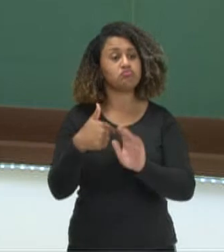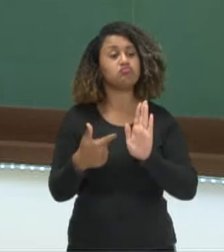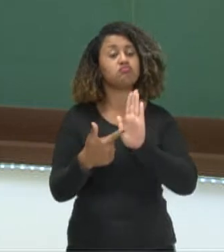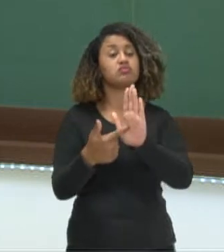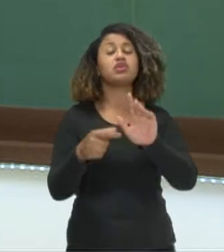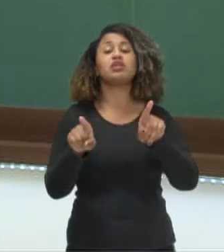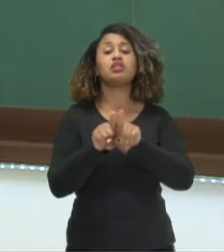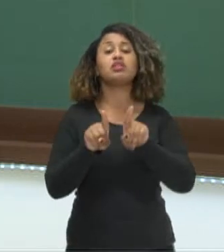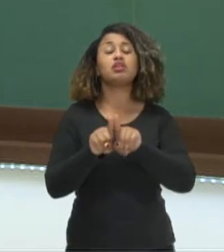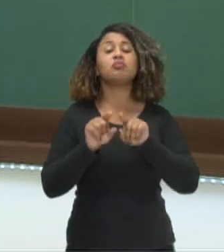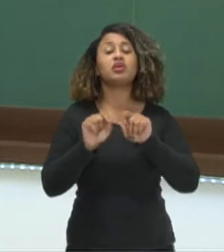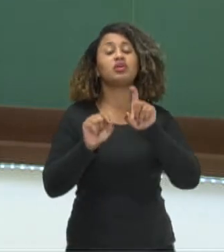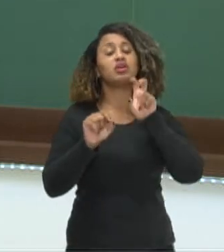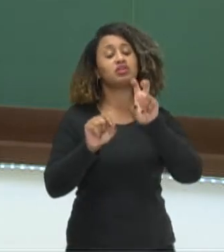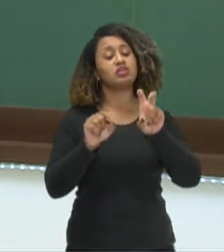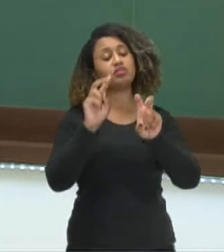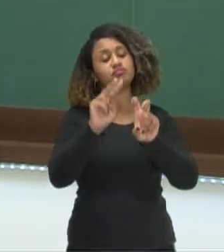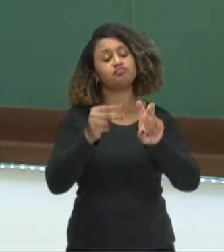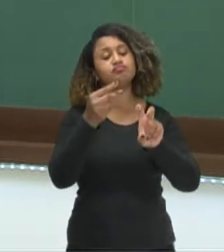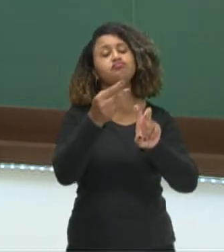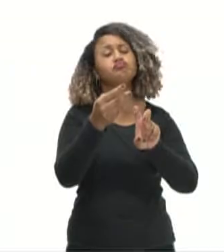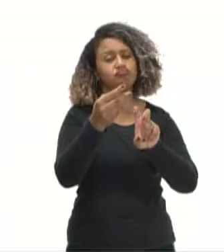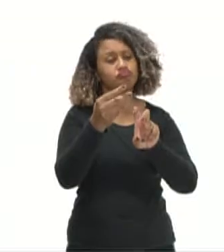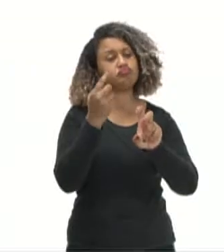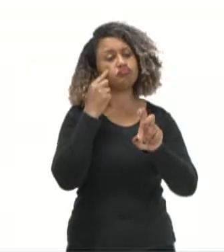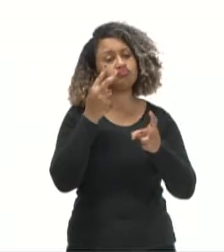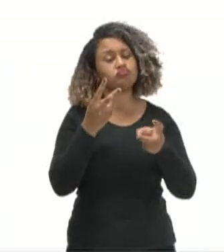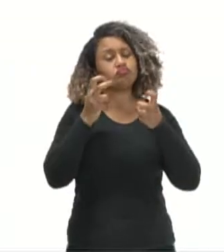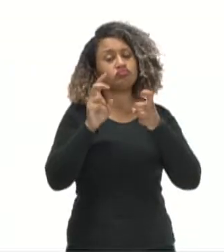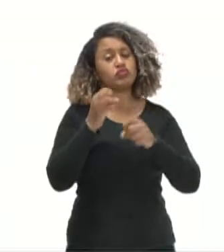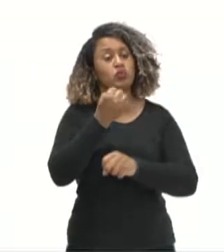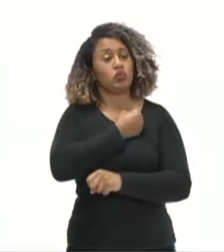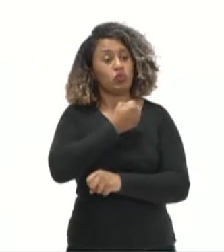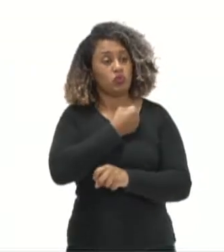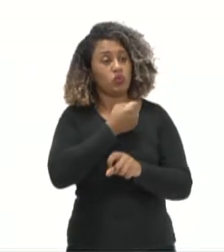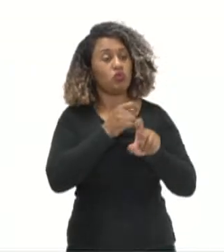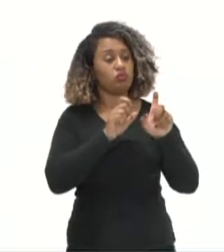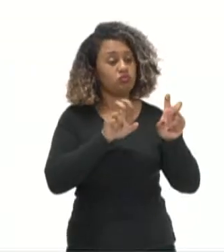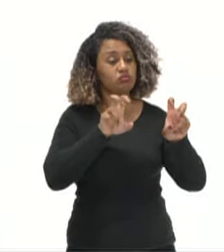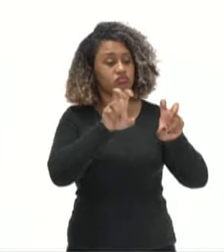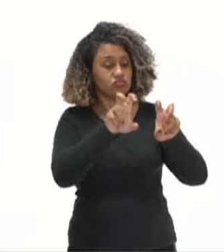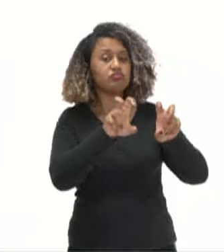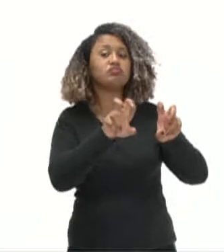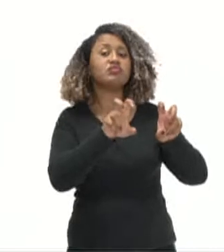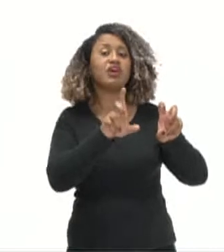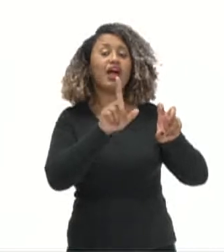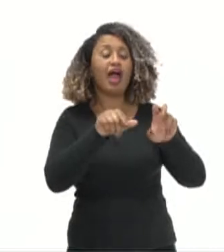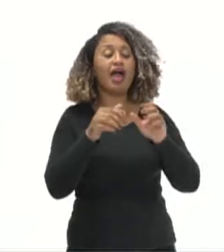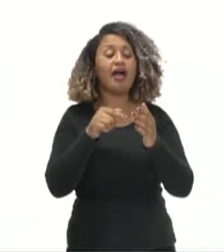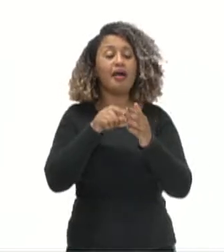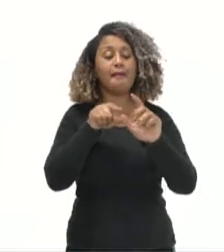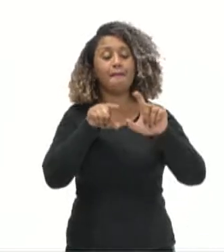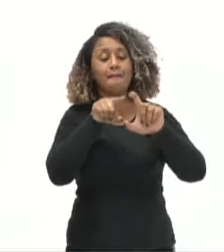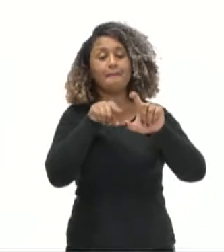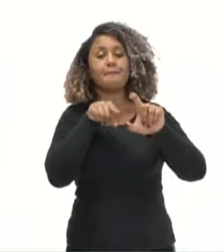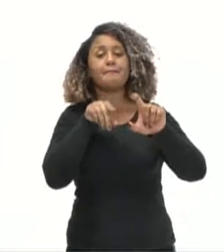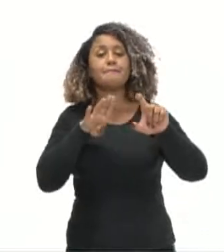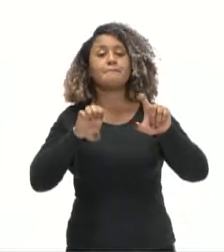representar como 5 ao quadrado. Repare que o número que se repete, ele é a